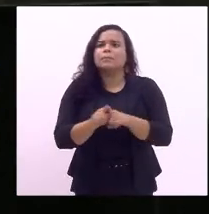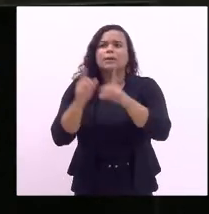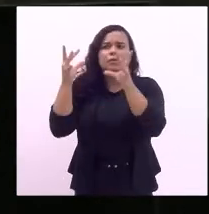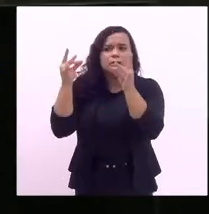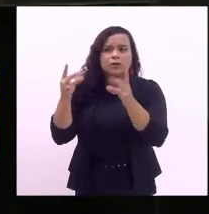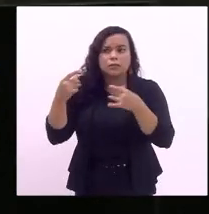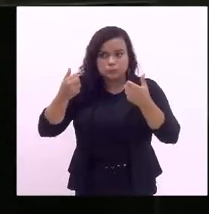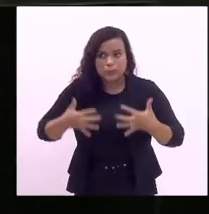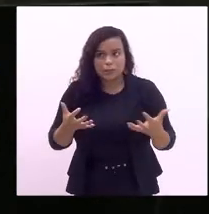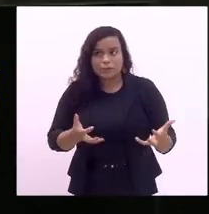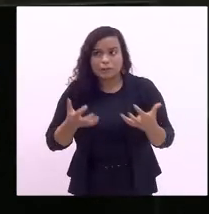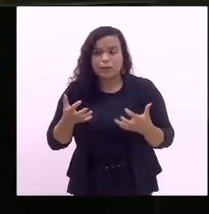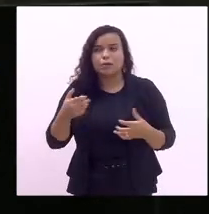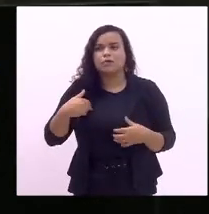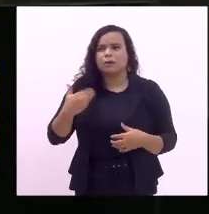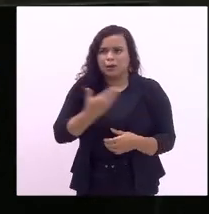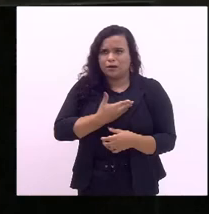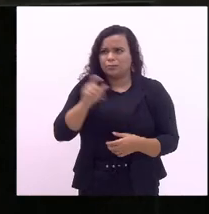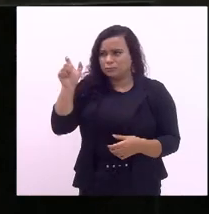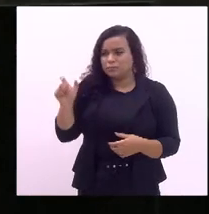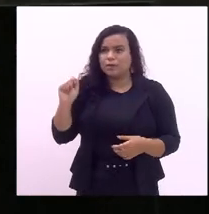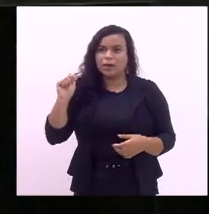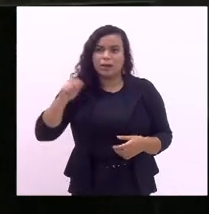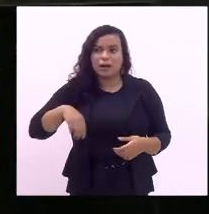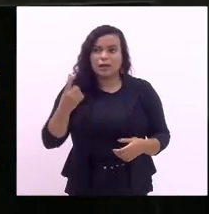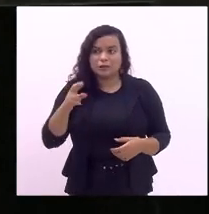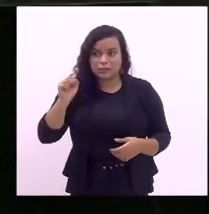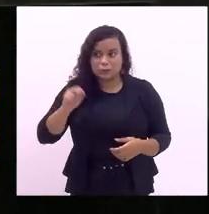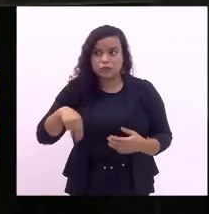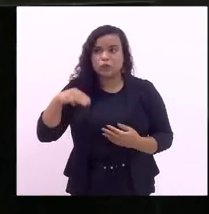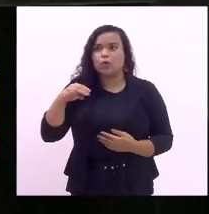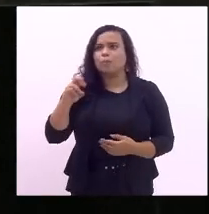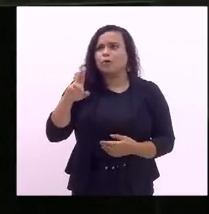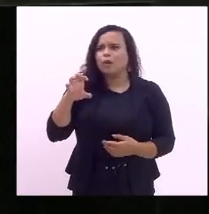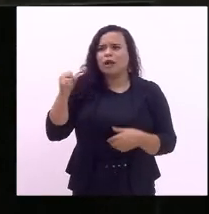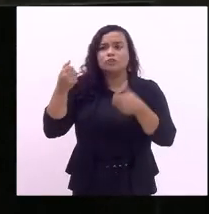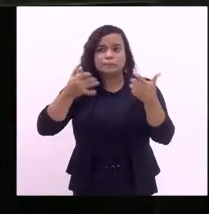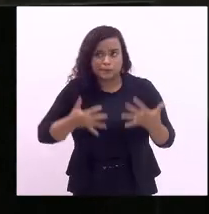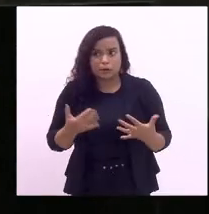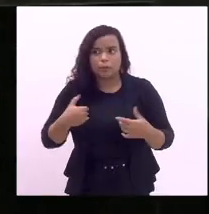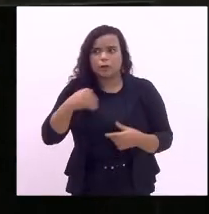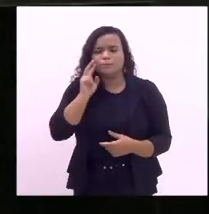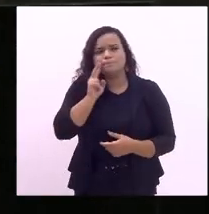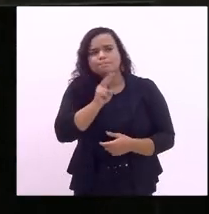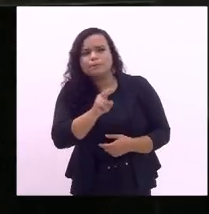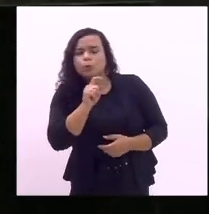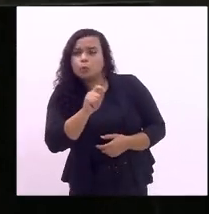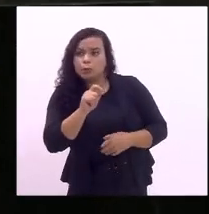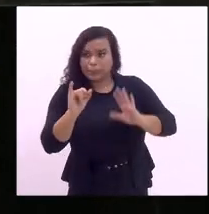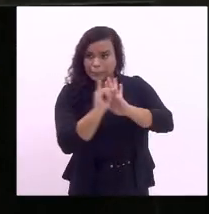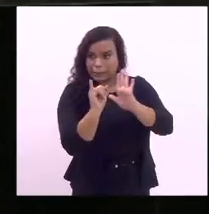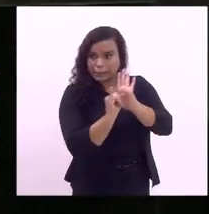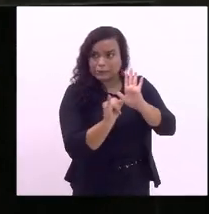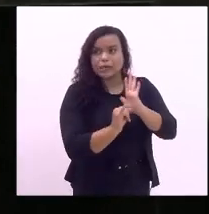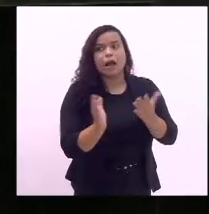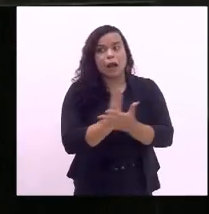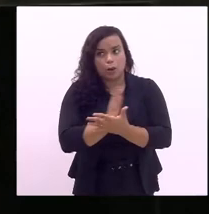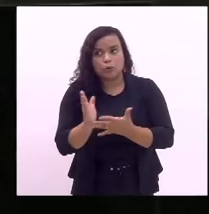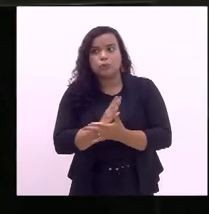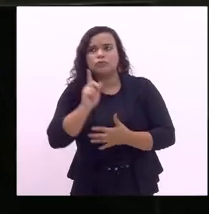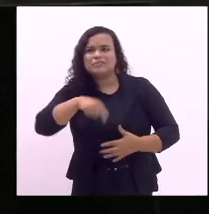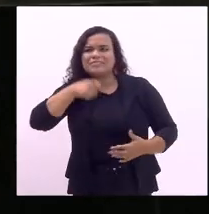o meu companheiro Anderson Moraes citou. Eu estava ali observando alguns itens, né, que é